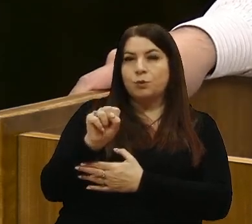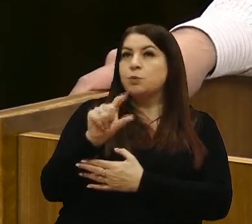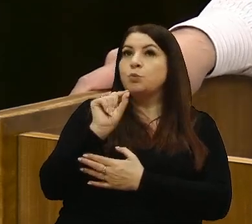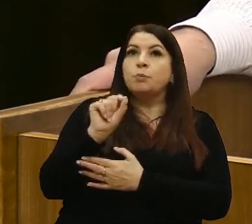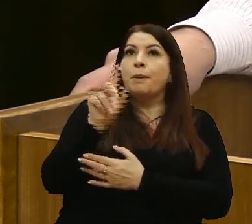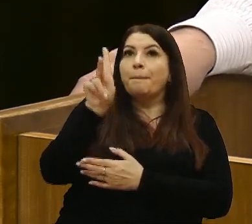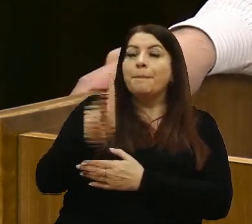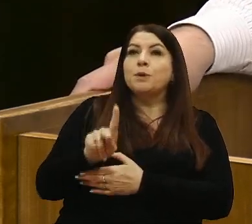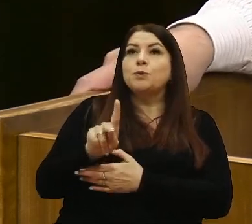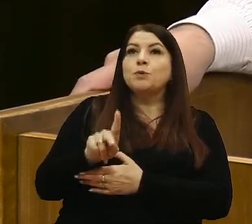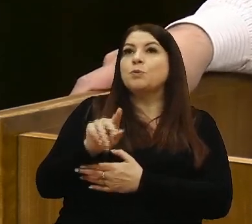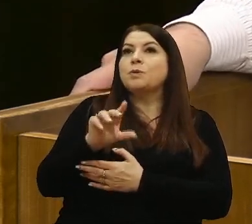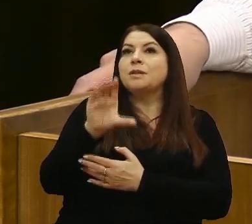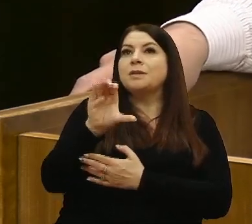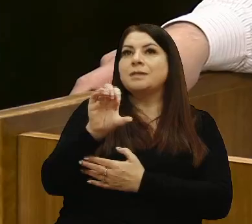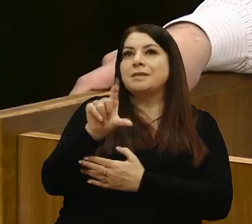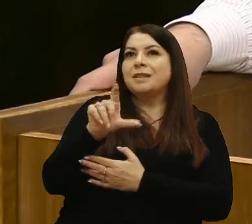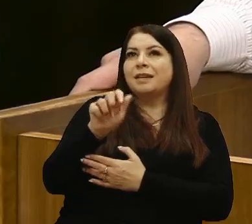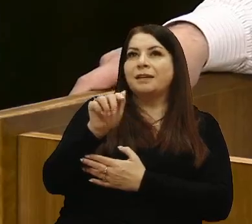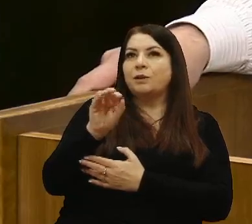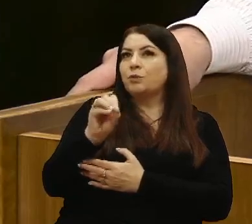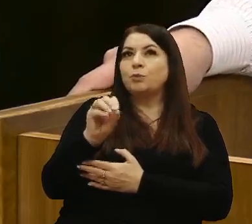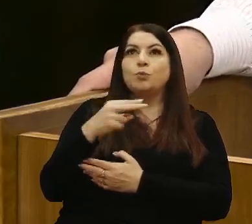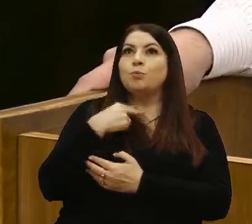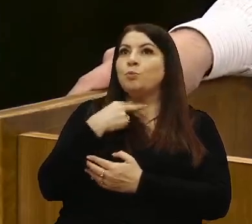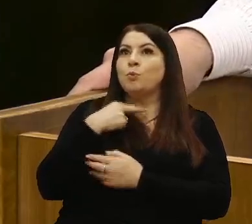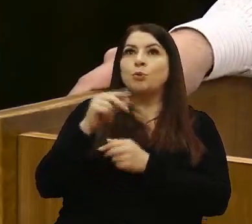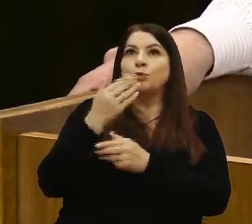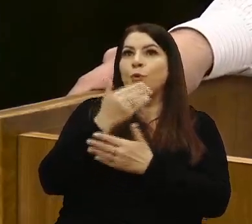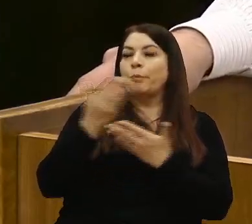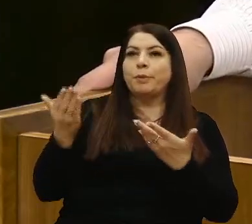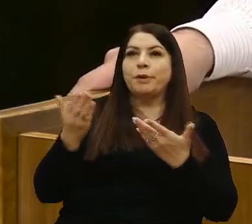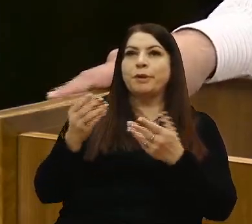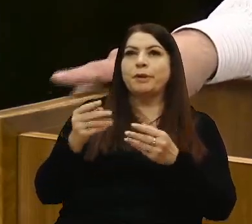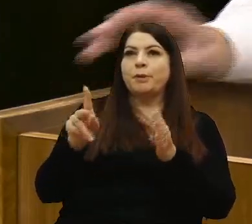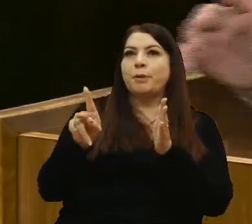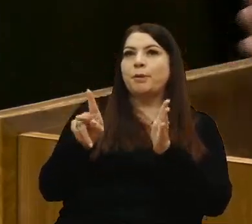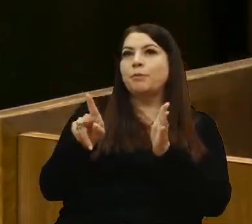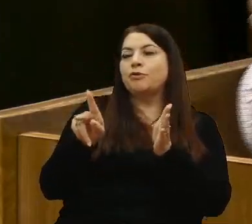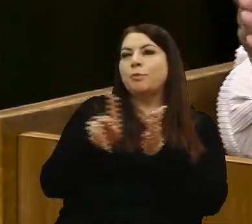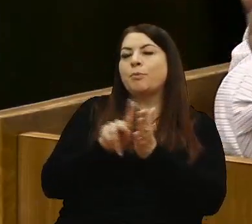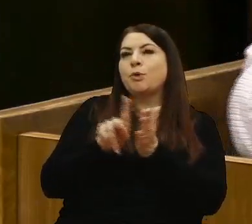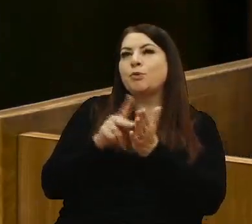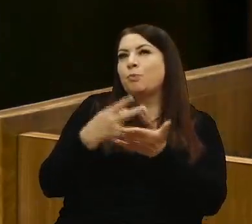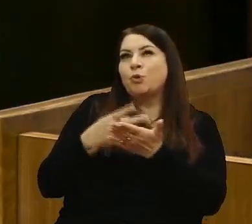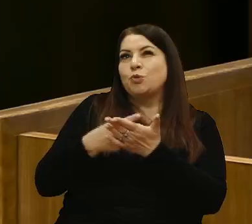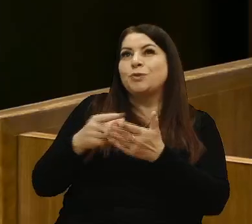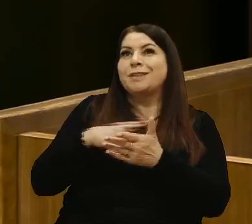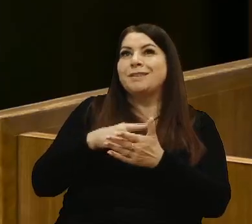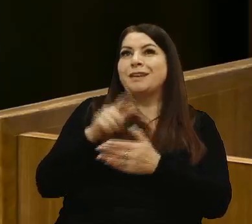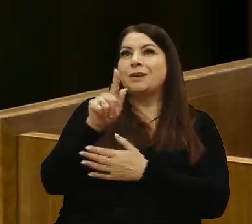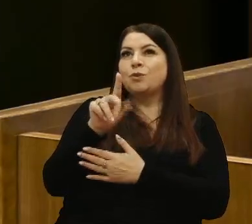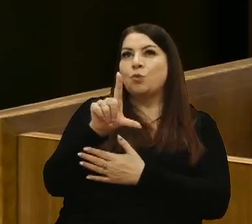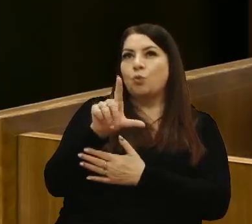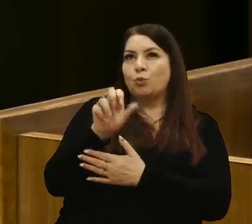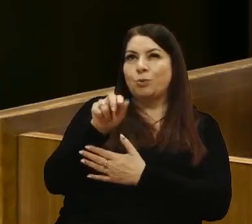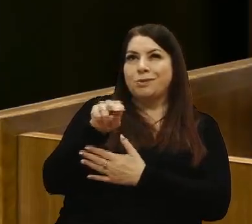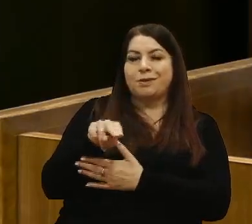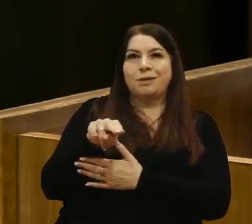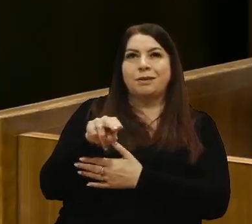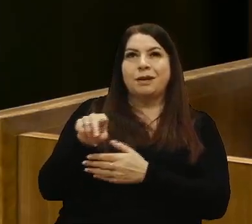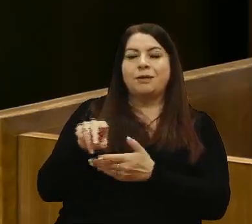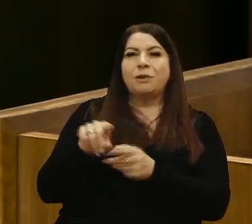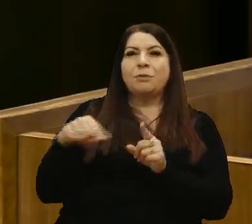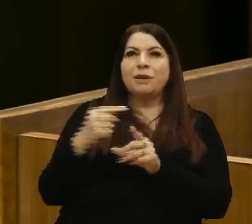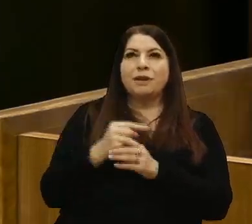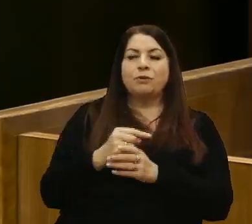de uma pessoa celíaca que não pode se alimentar com produtos que têm glúten? Tem que gastar um monte de